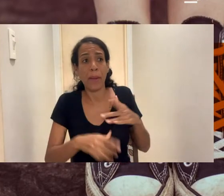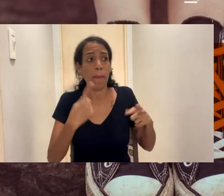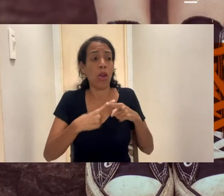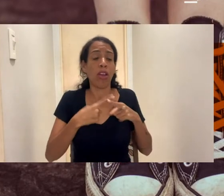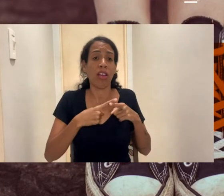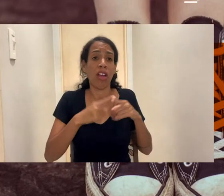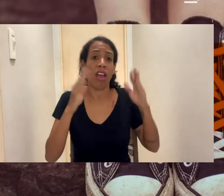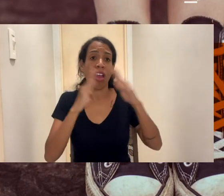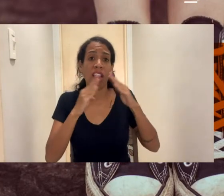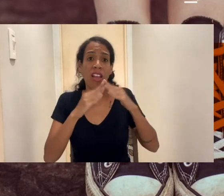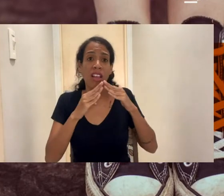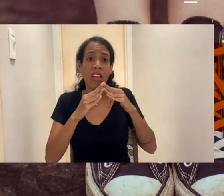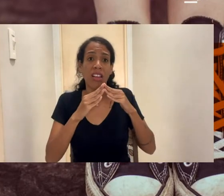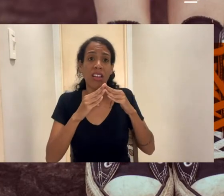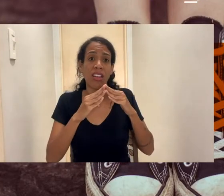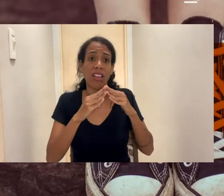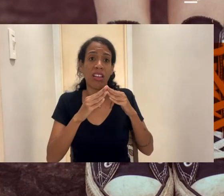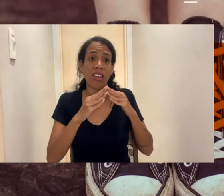casas, né,